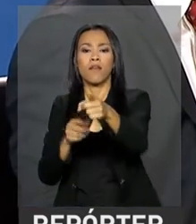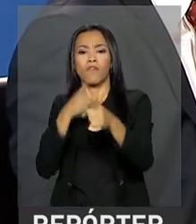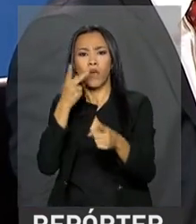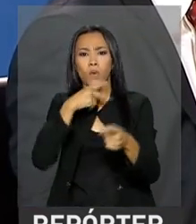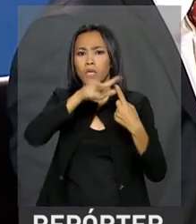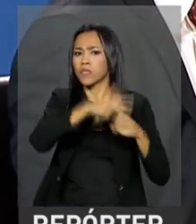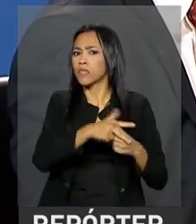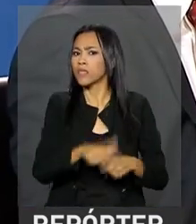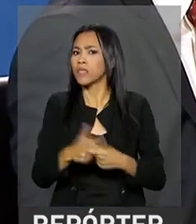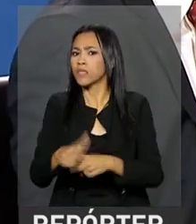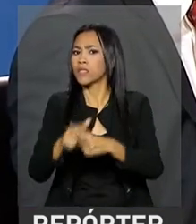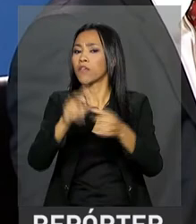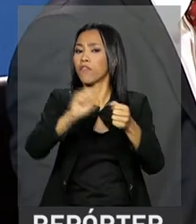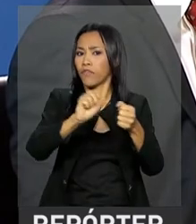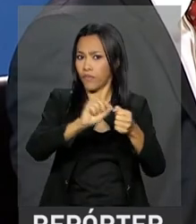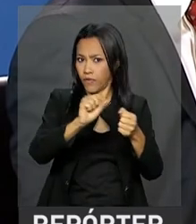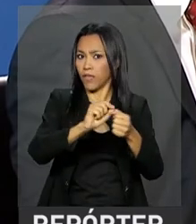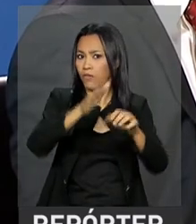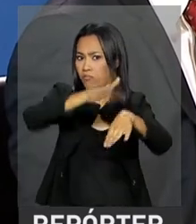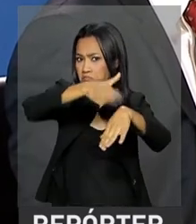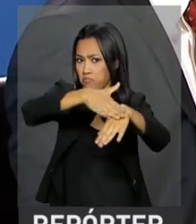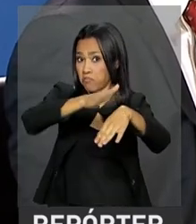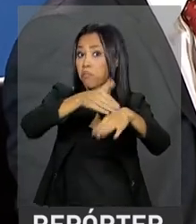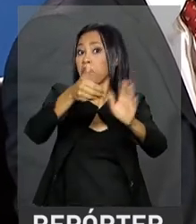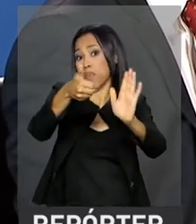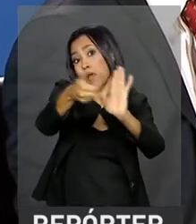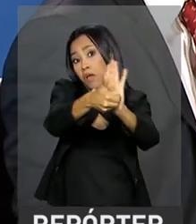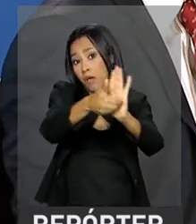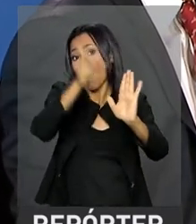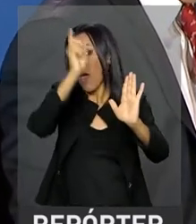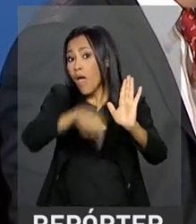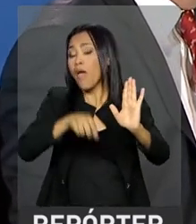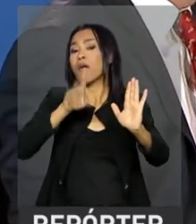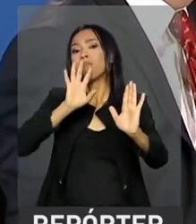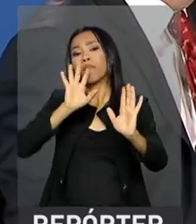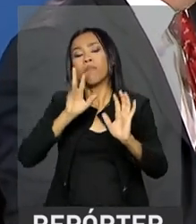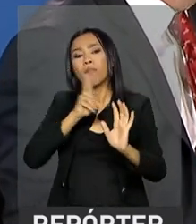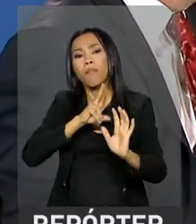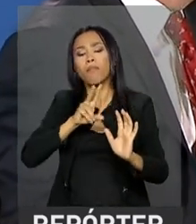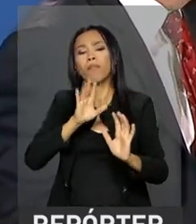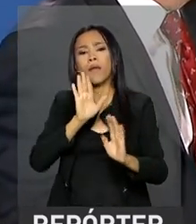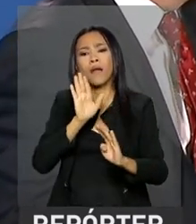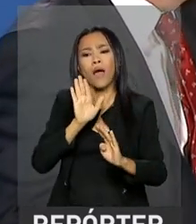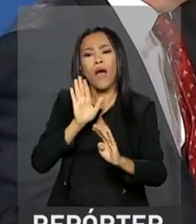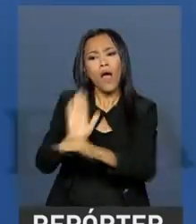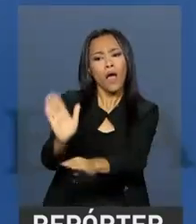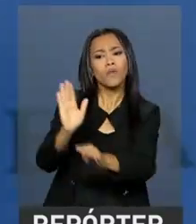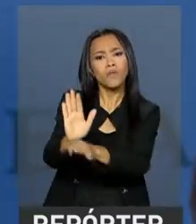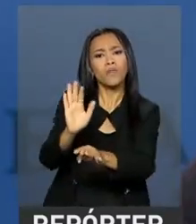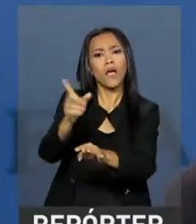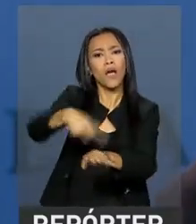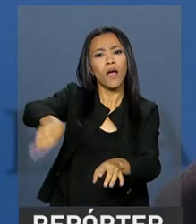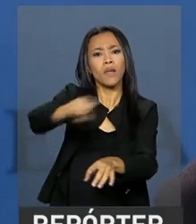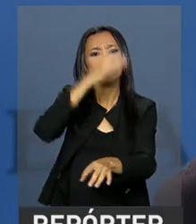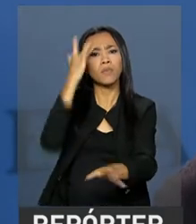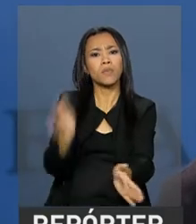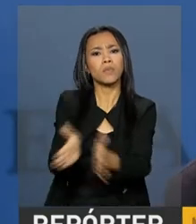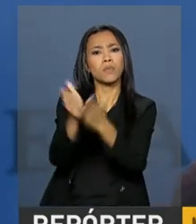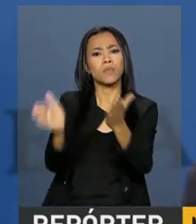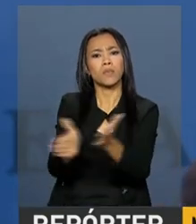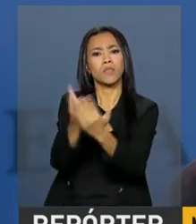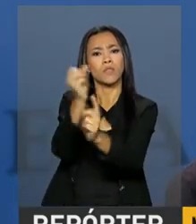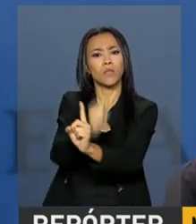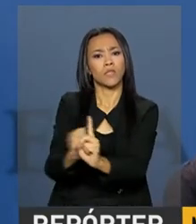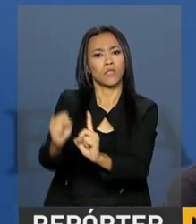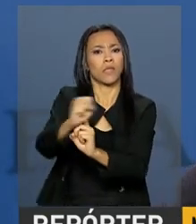Câmara preservam e beneficiam as camadas menos favorecidas da sociedade. A mera expectativa